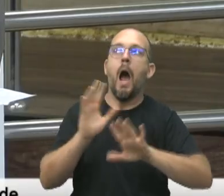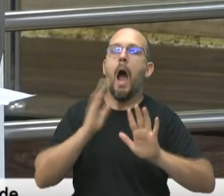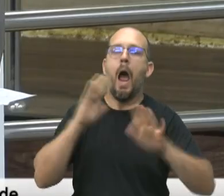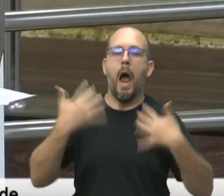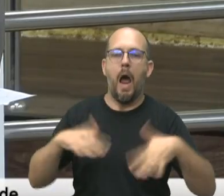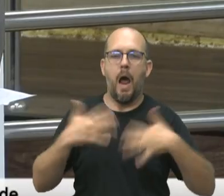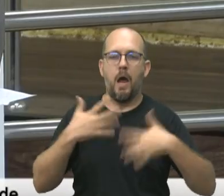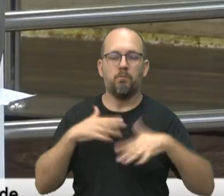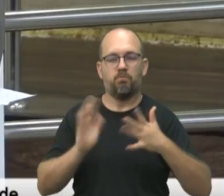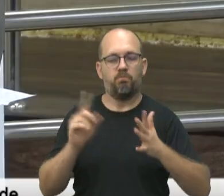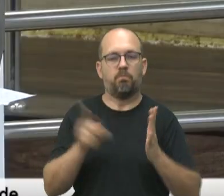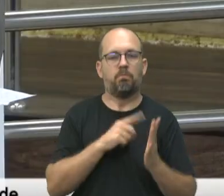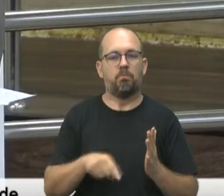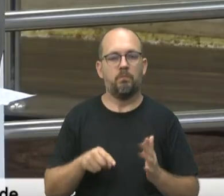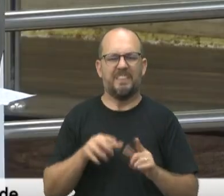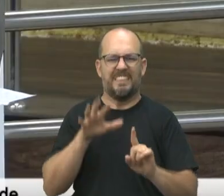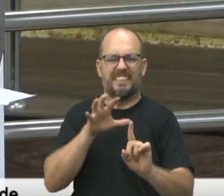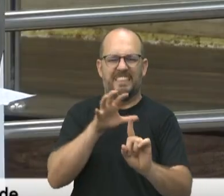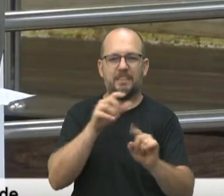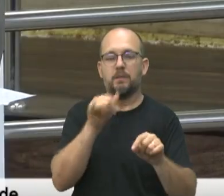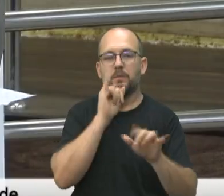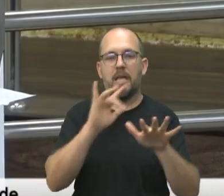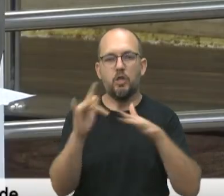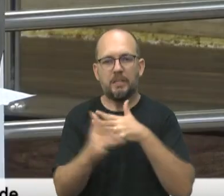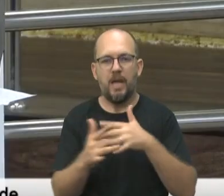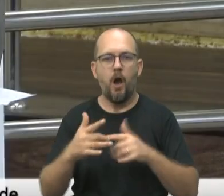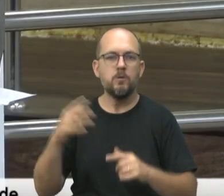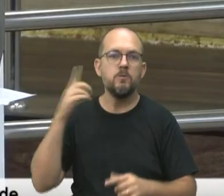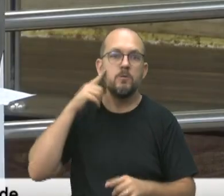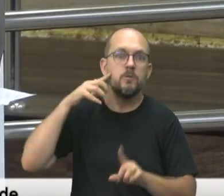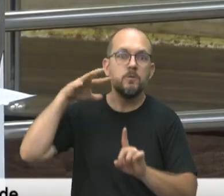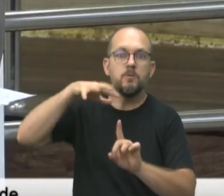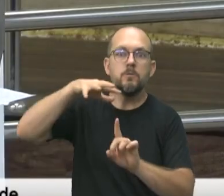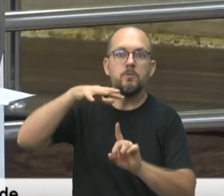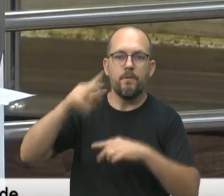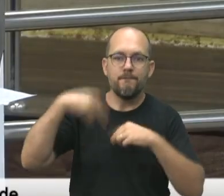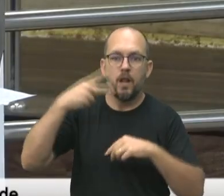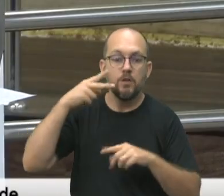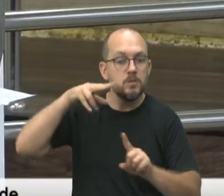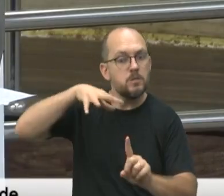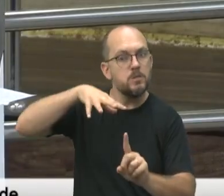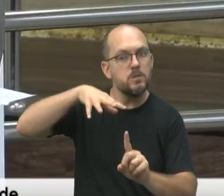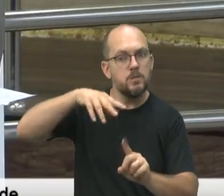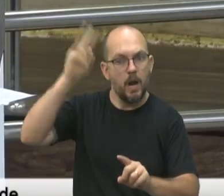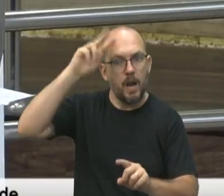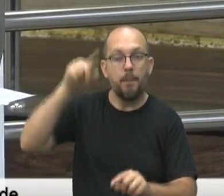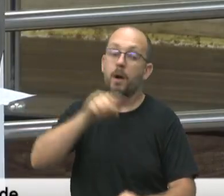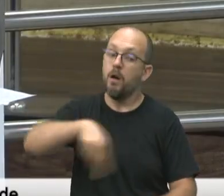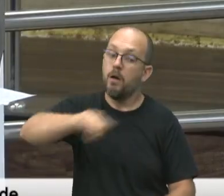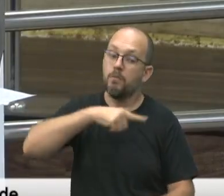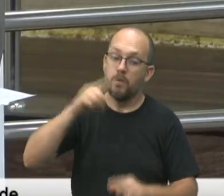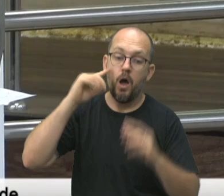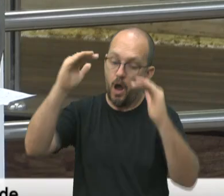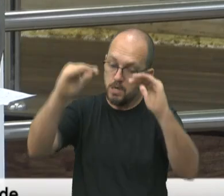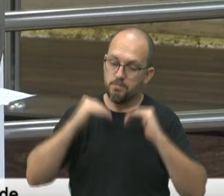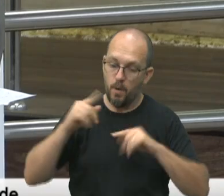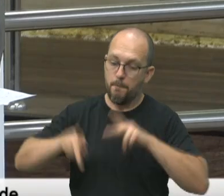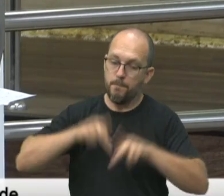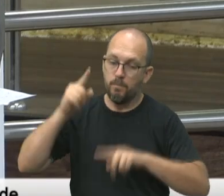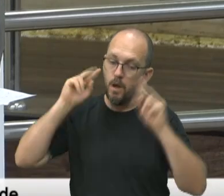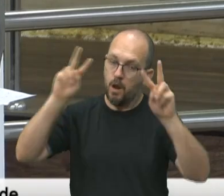uma galeria, faz pressão na rede social, fica aqui no cangote dos vereadores, para eles lembrarem a quem eles devem respeito, quem eles